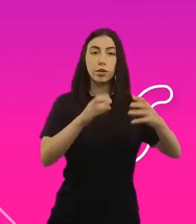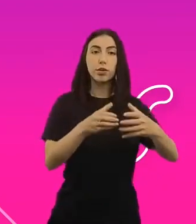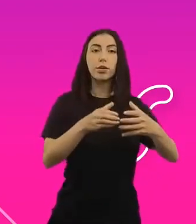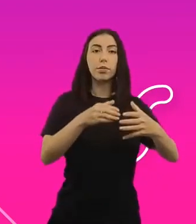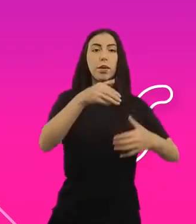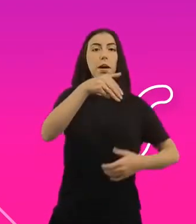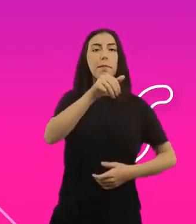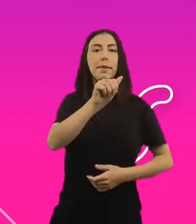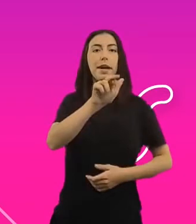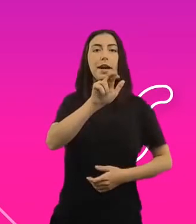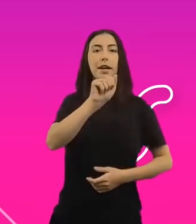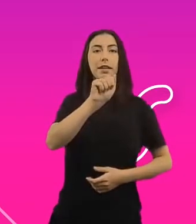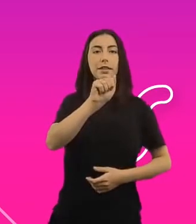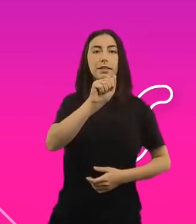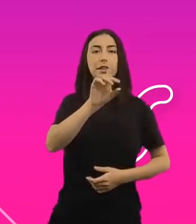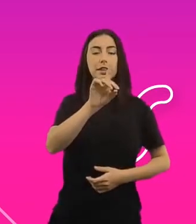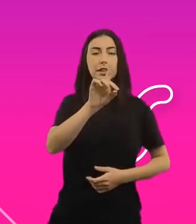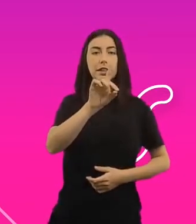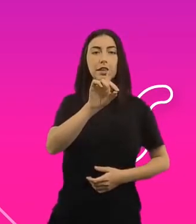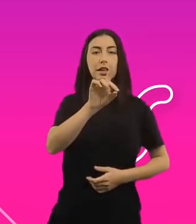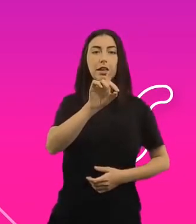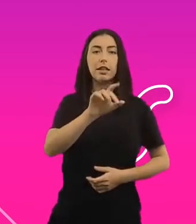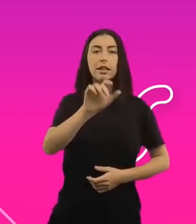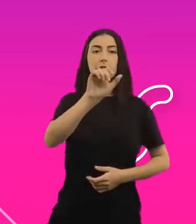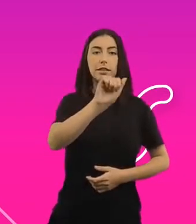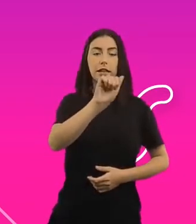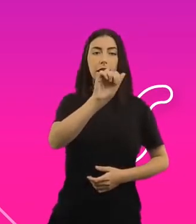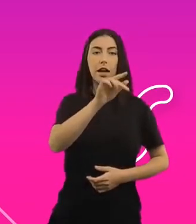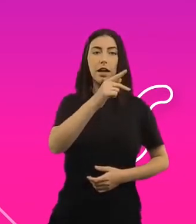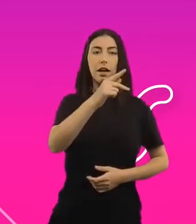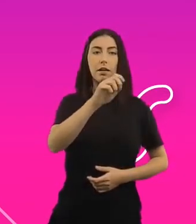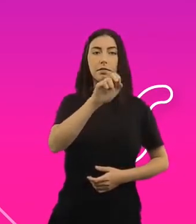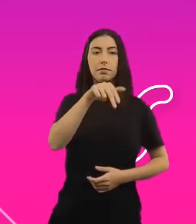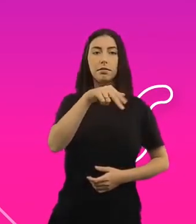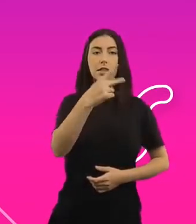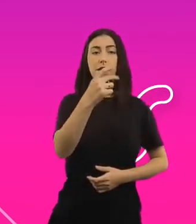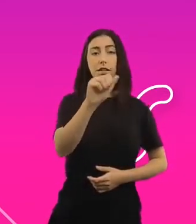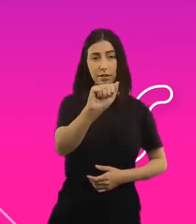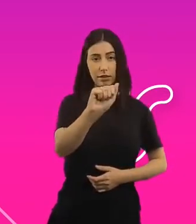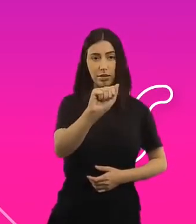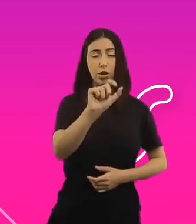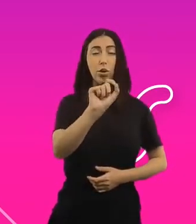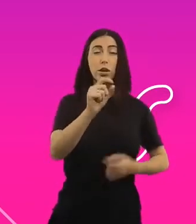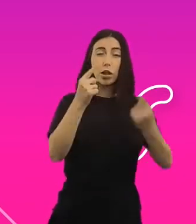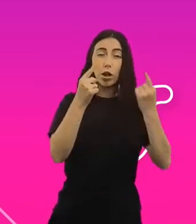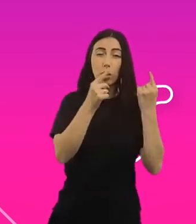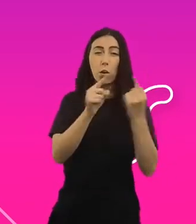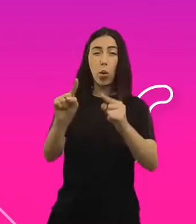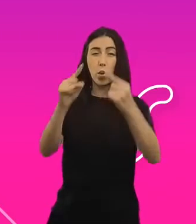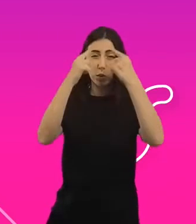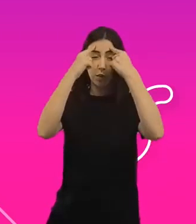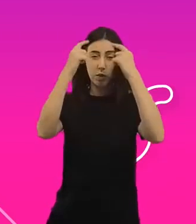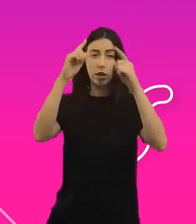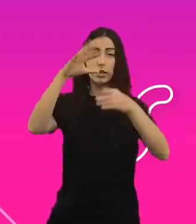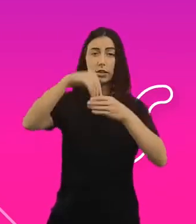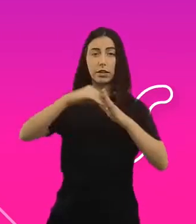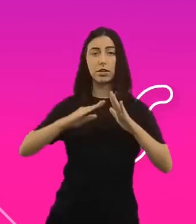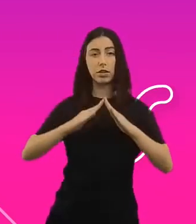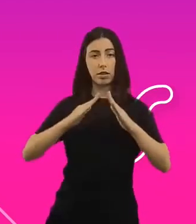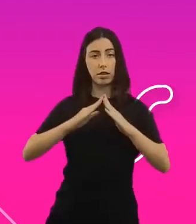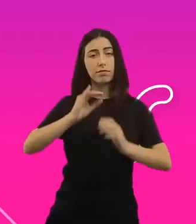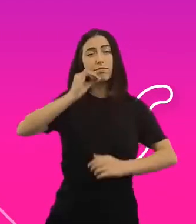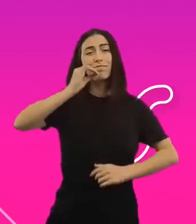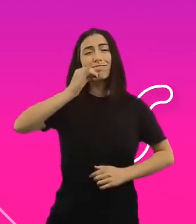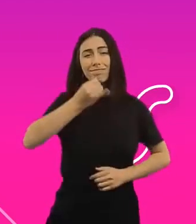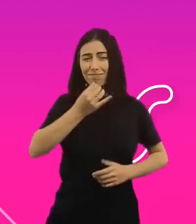violência doméstica, que, infelizmente, tem uma das marcas mais tristes, né,